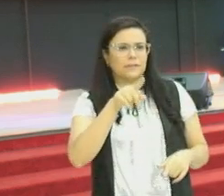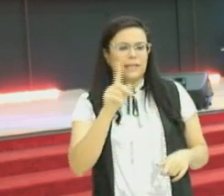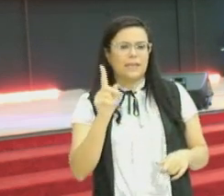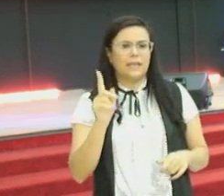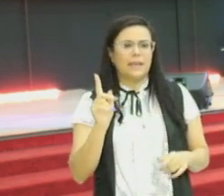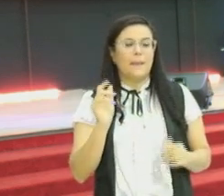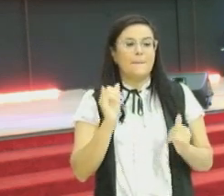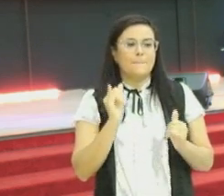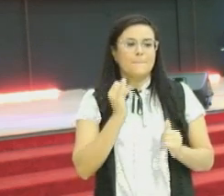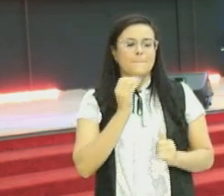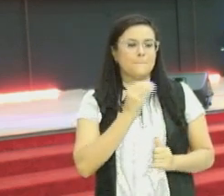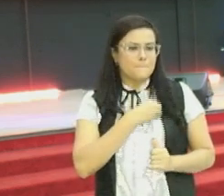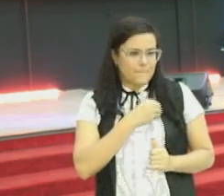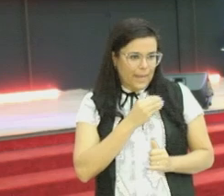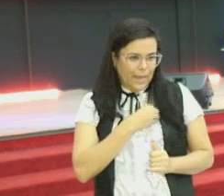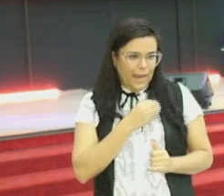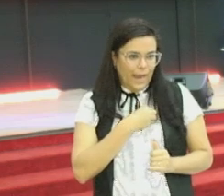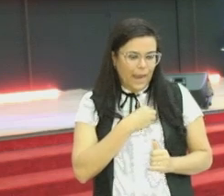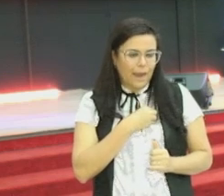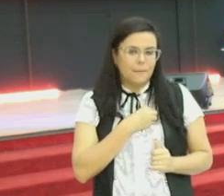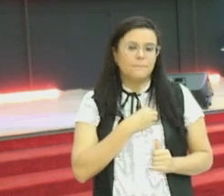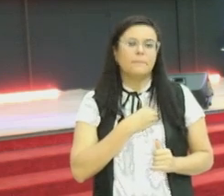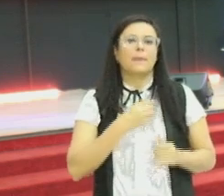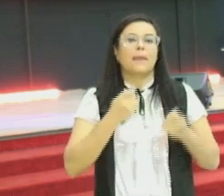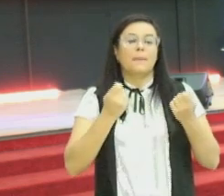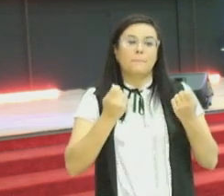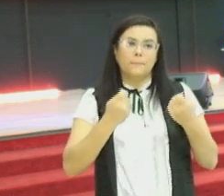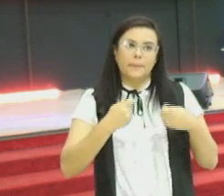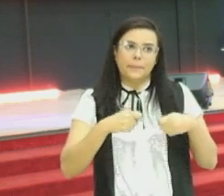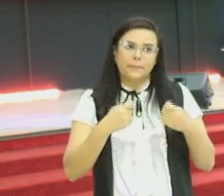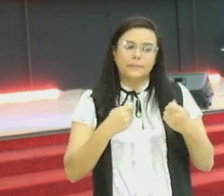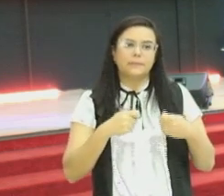palavra significa: chame o seu irmão ao lado.